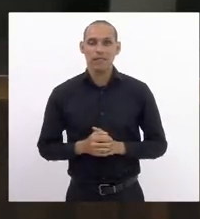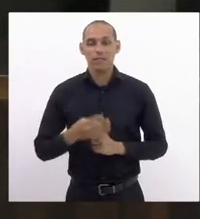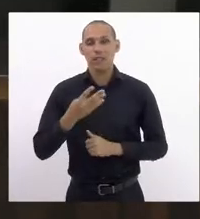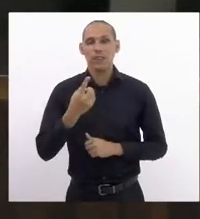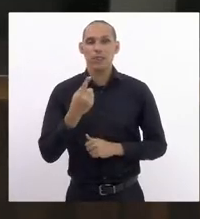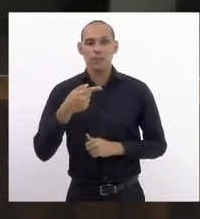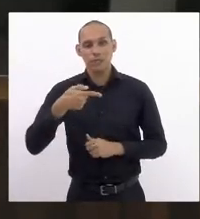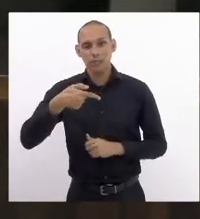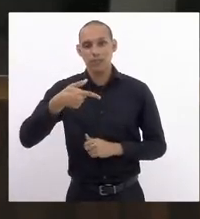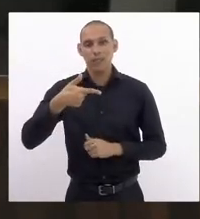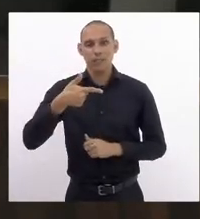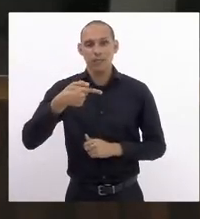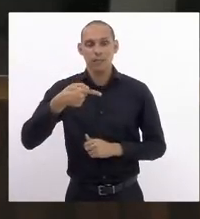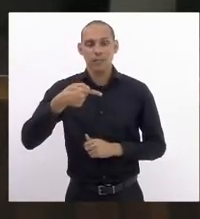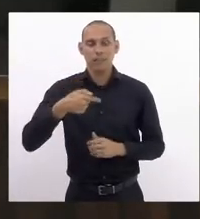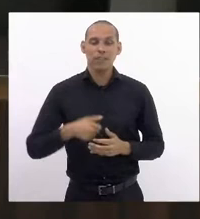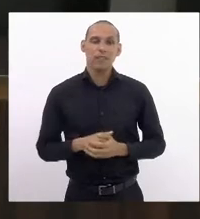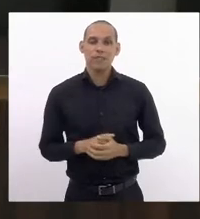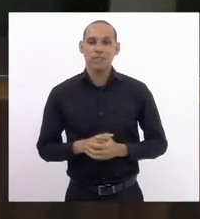4127,